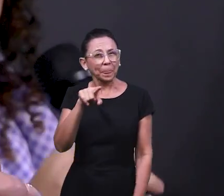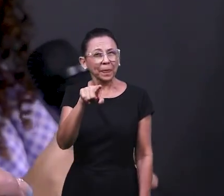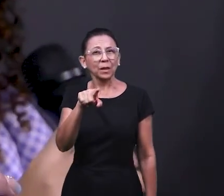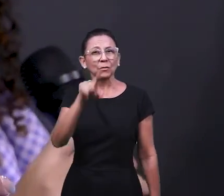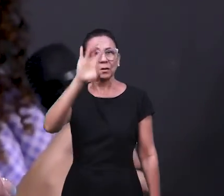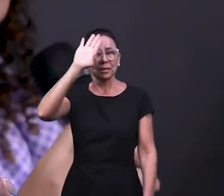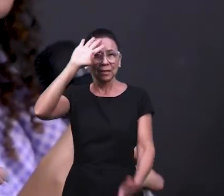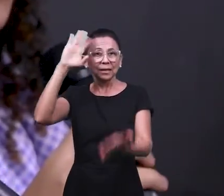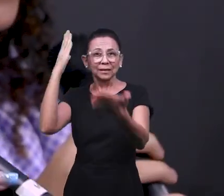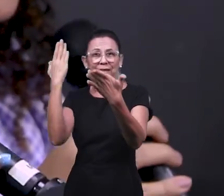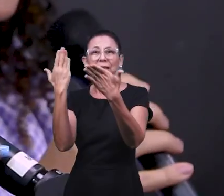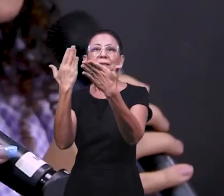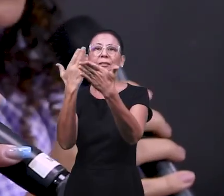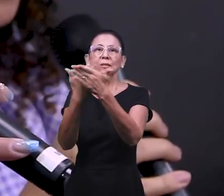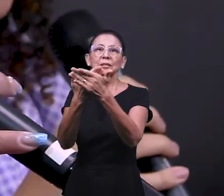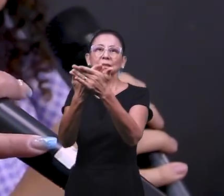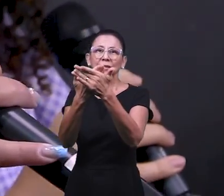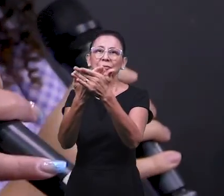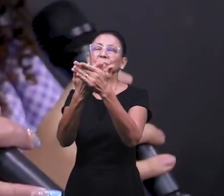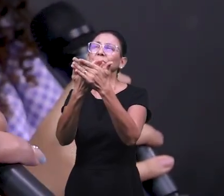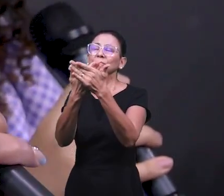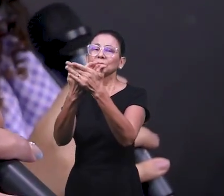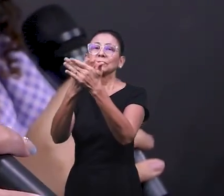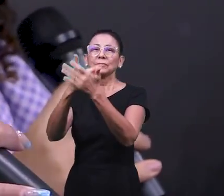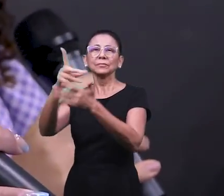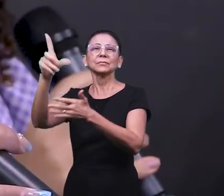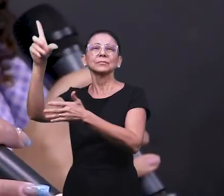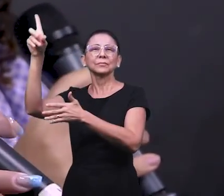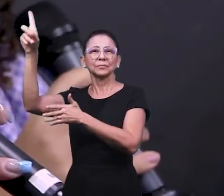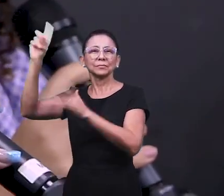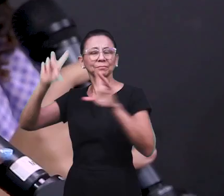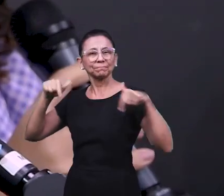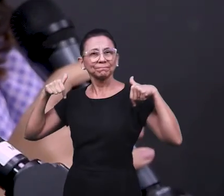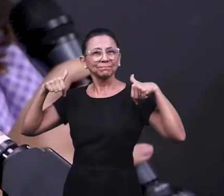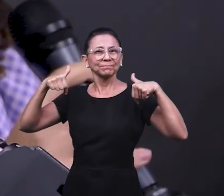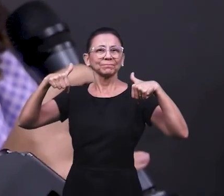você crer e com fé orar, Deus